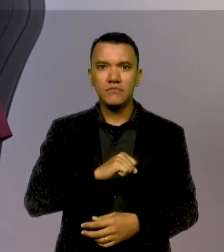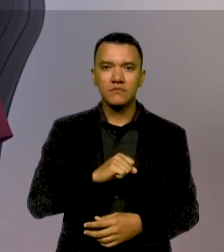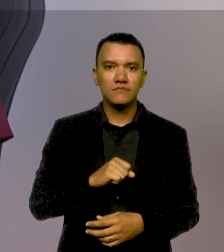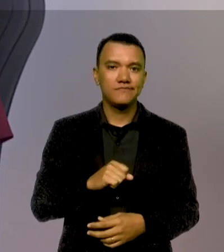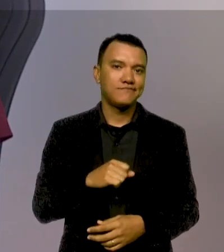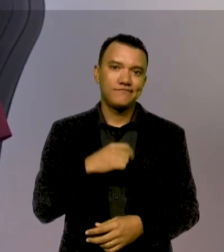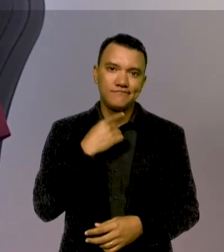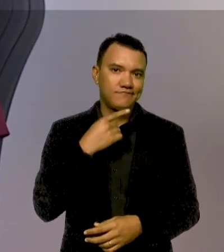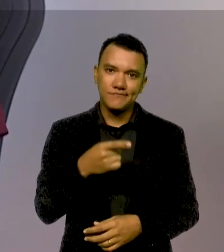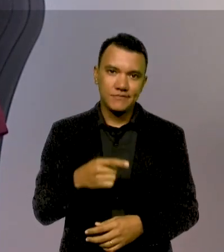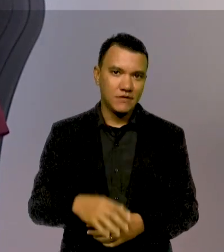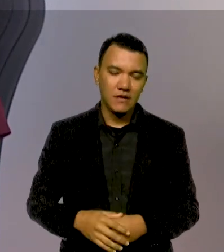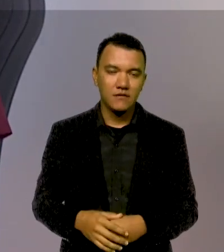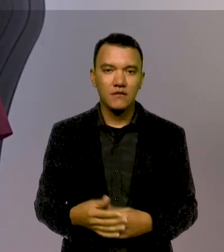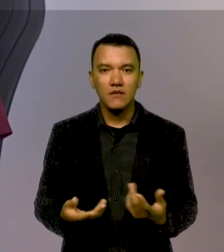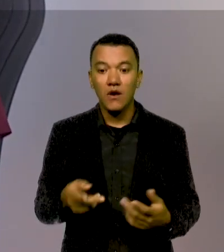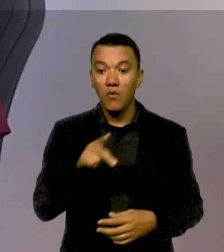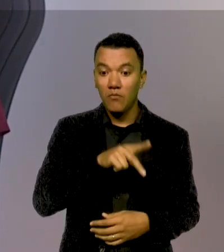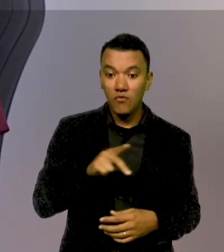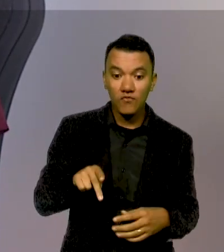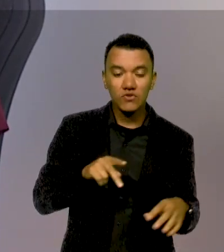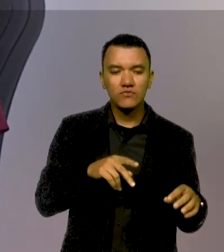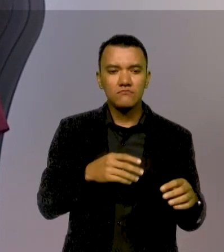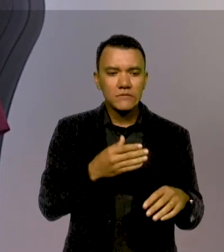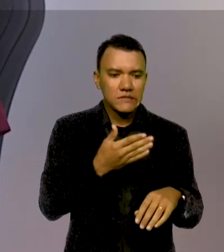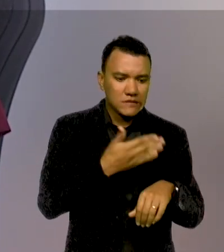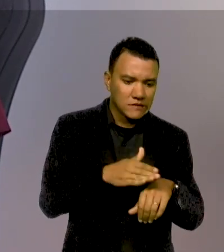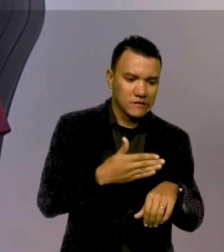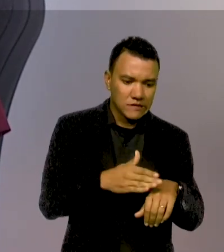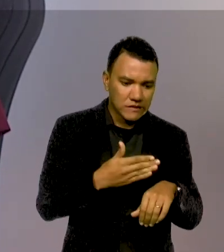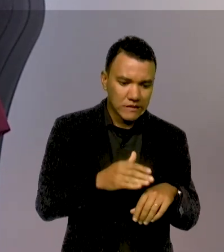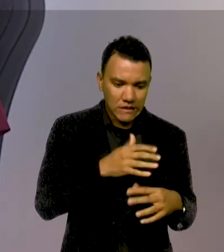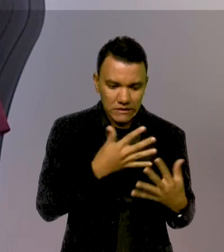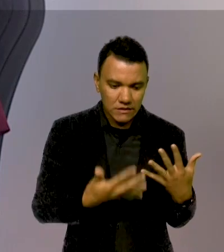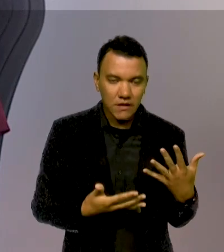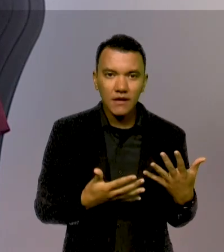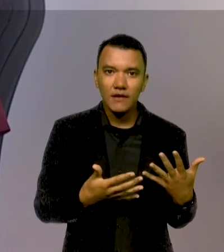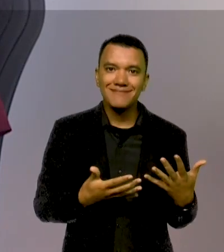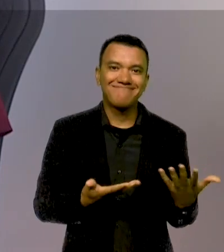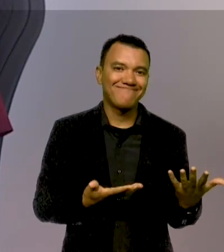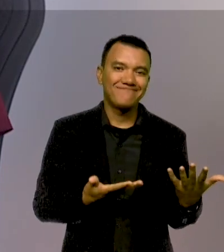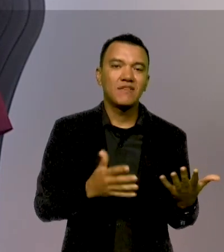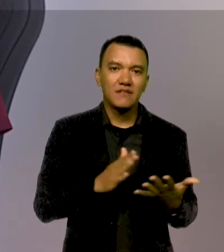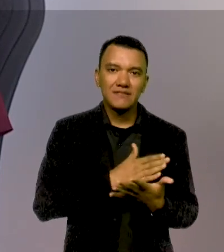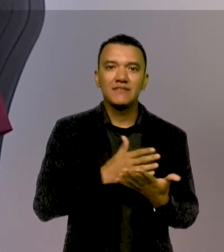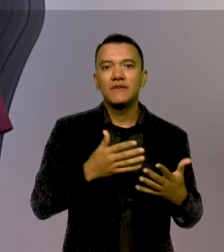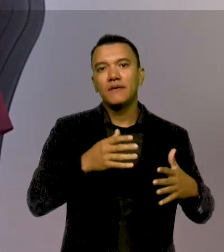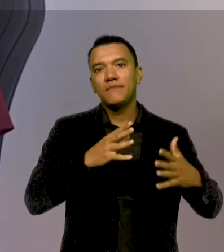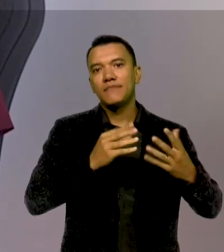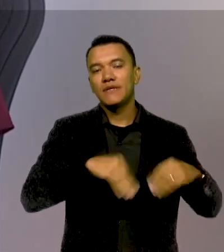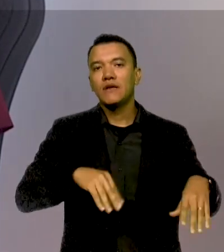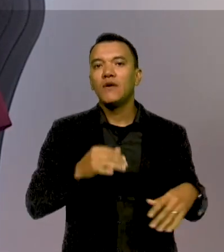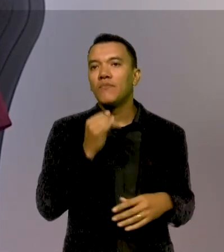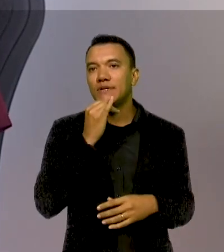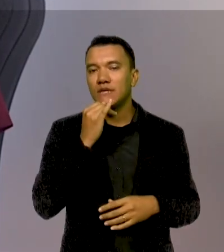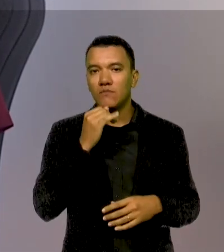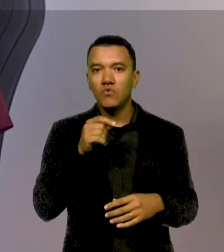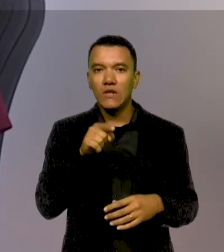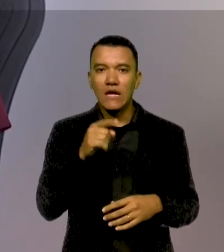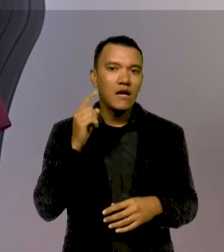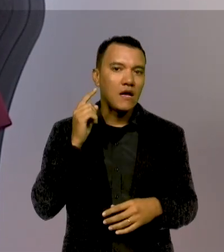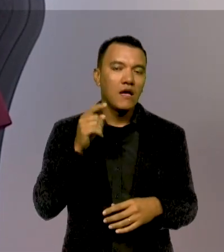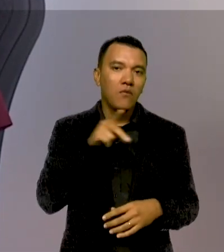de certa forma, um pouco comprometida no quesito de, por exemplo, se a gente for exigir a fluência do